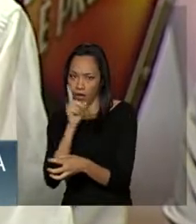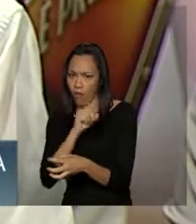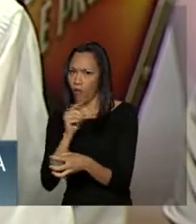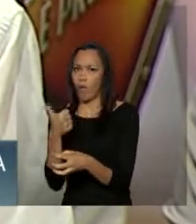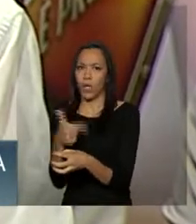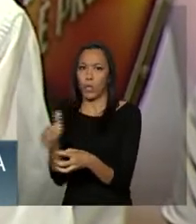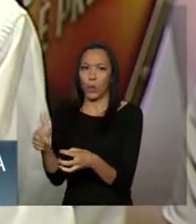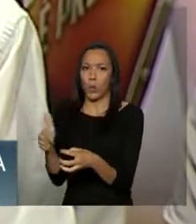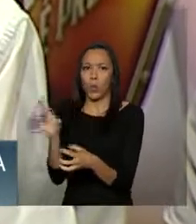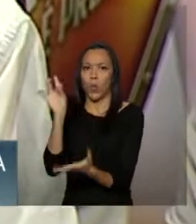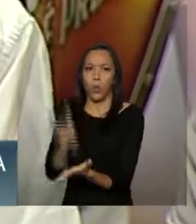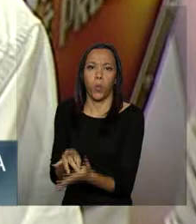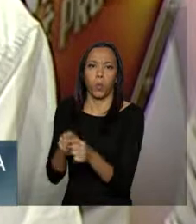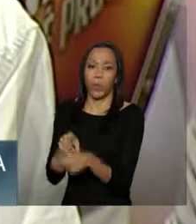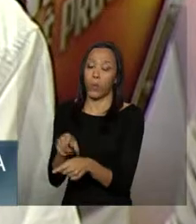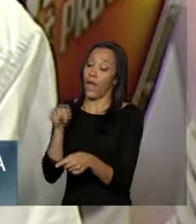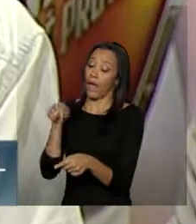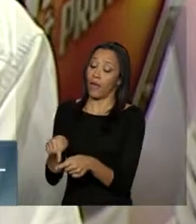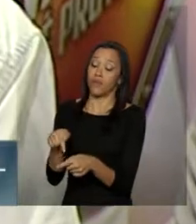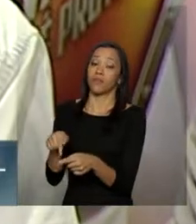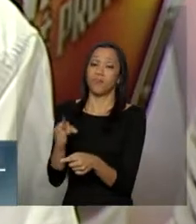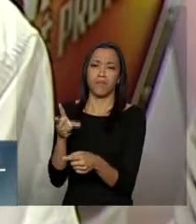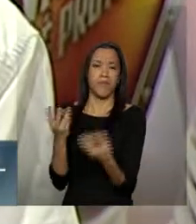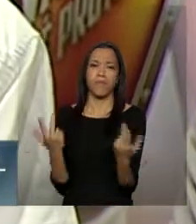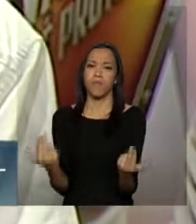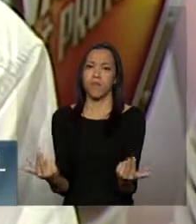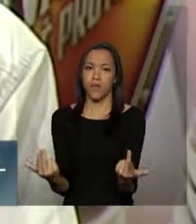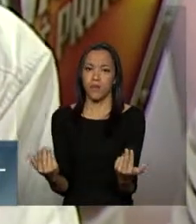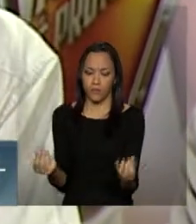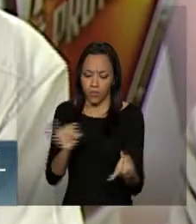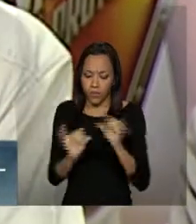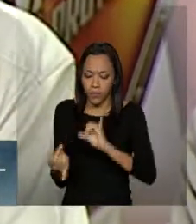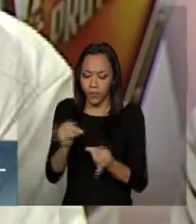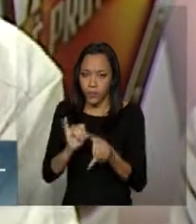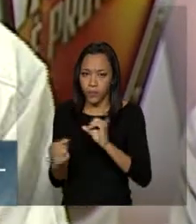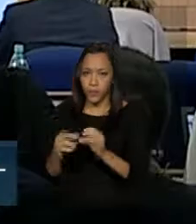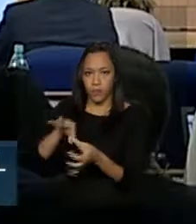formais de vacinação, essa vacina tem a mesma composição.